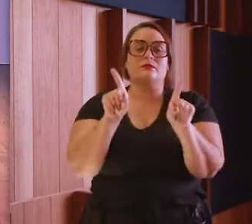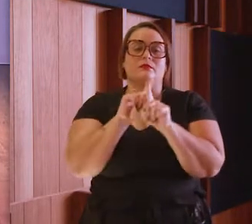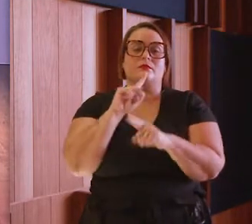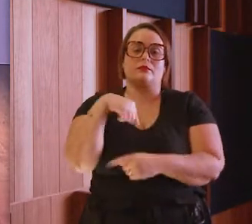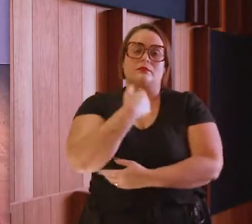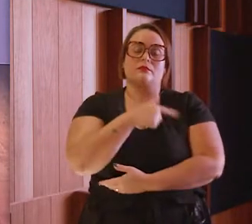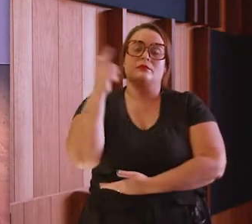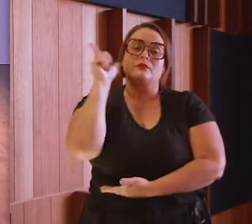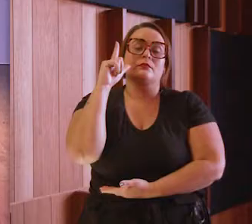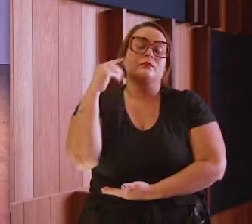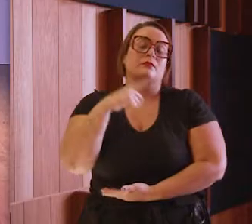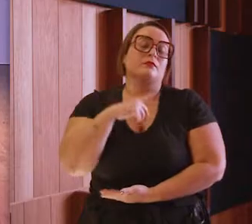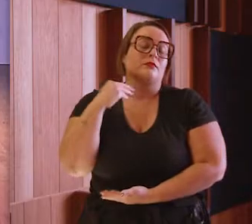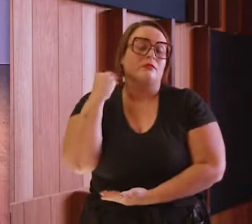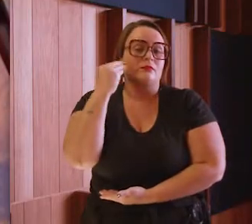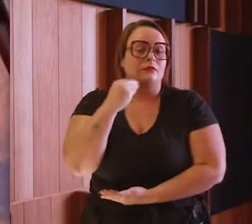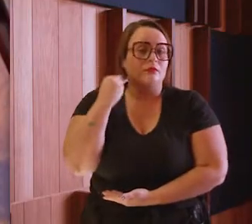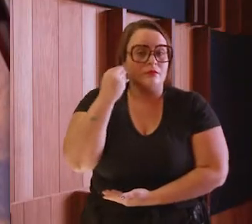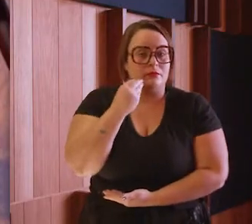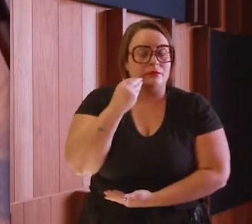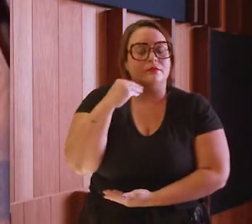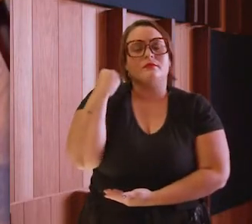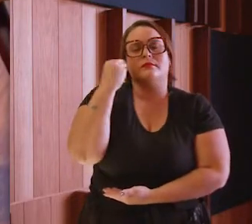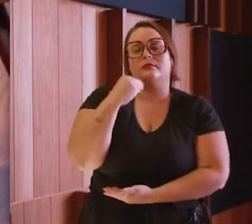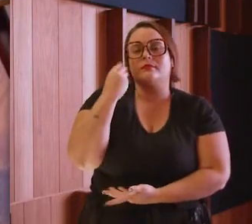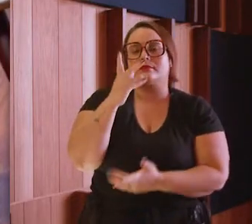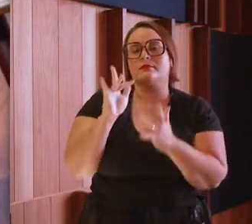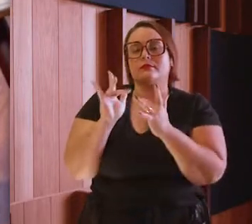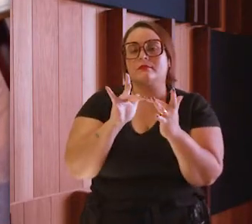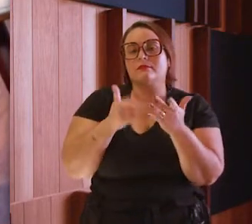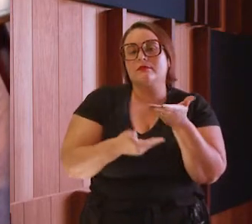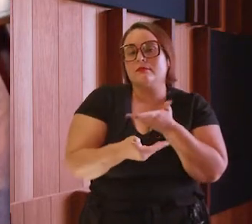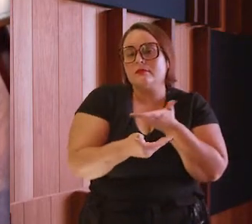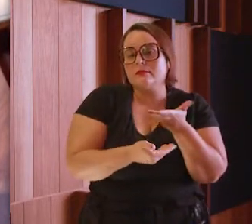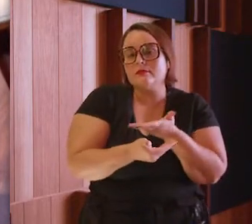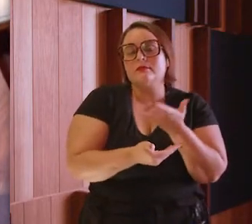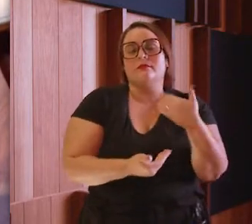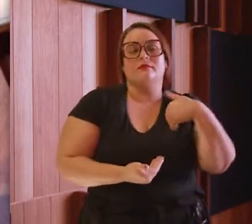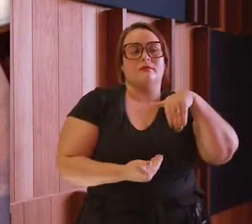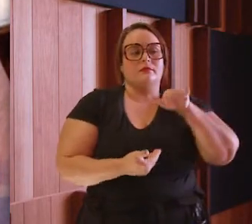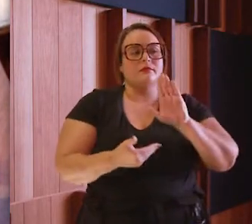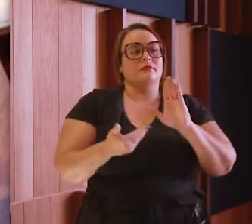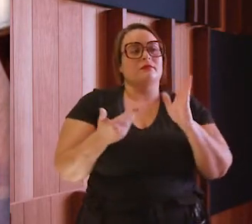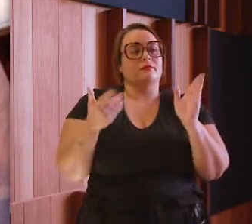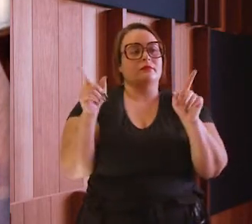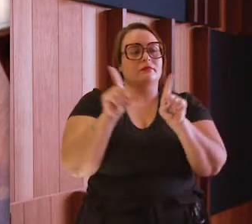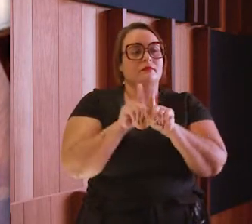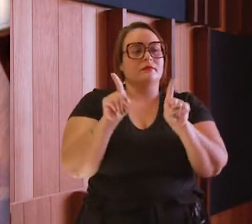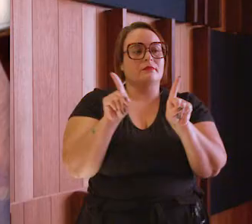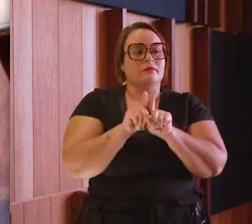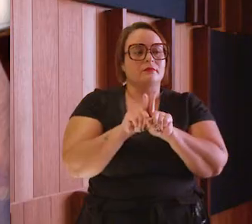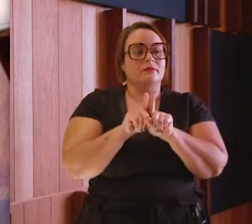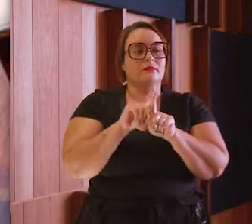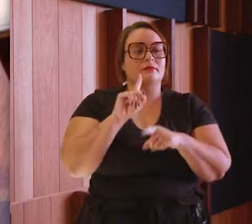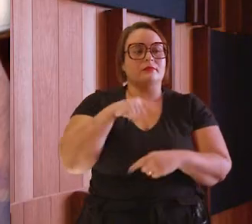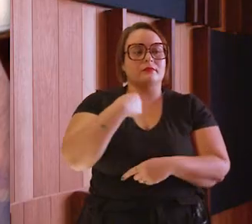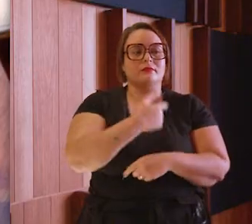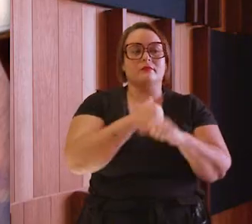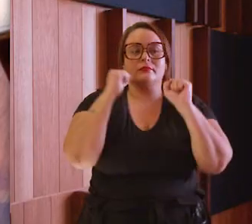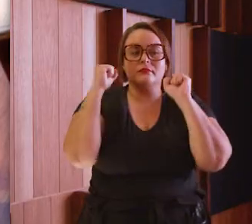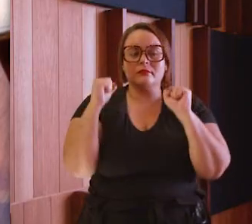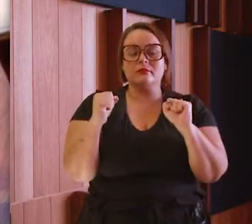experiência possível, a experiência mais interativa possível e, por que não, em que possamos co-criar